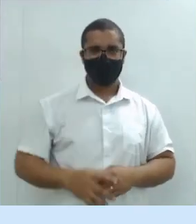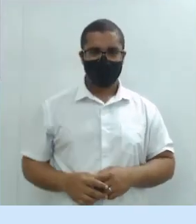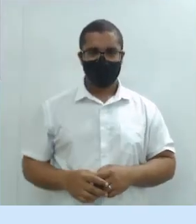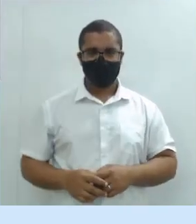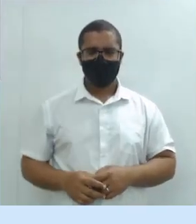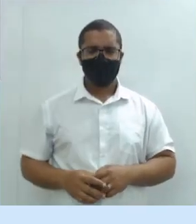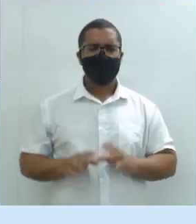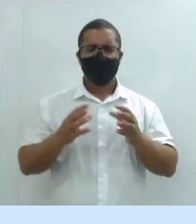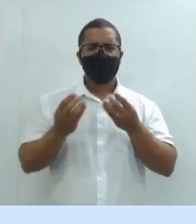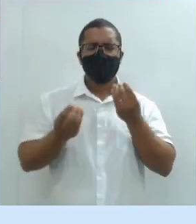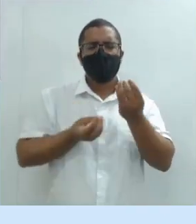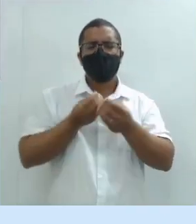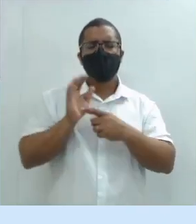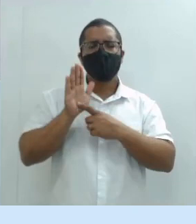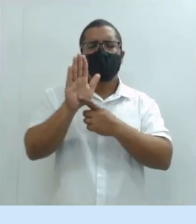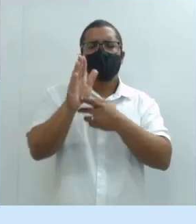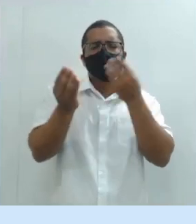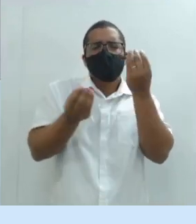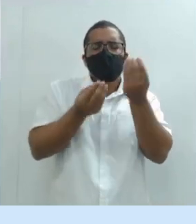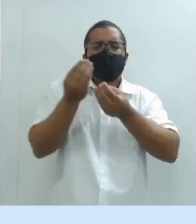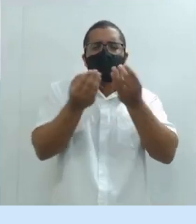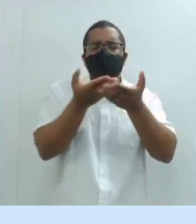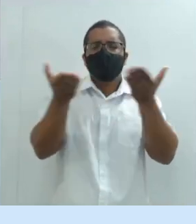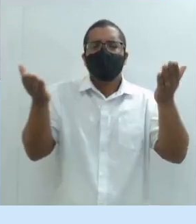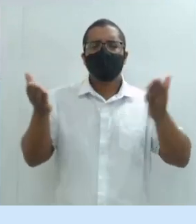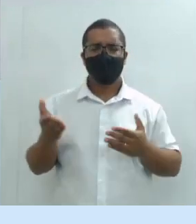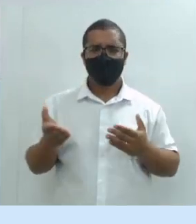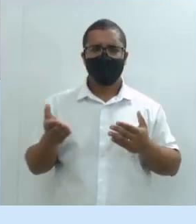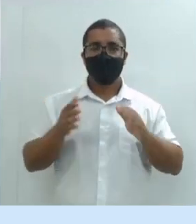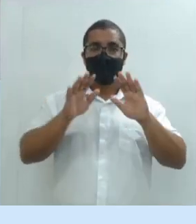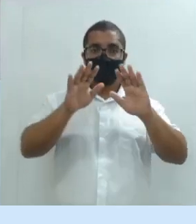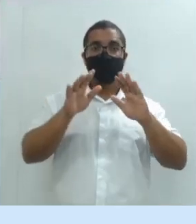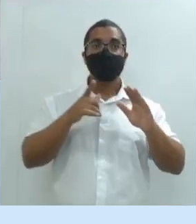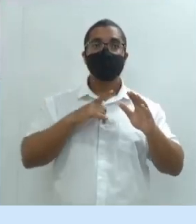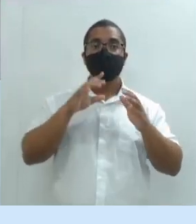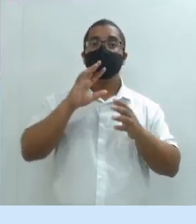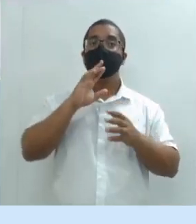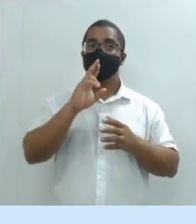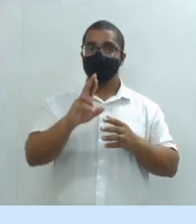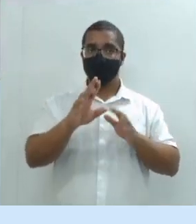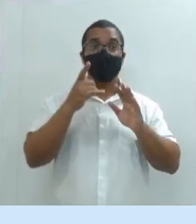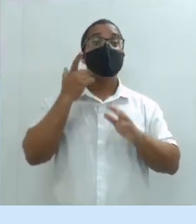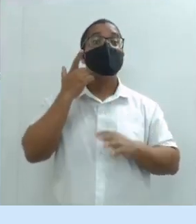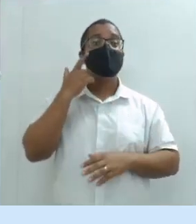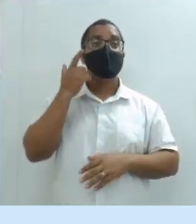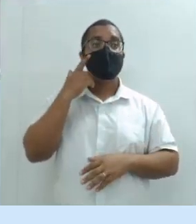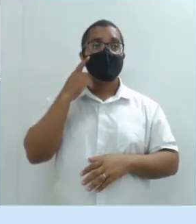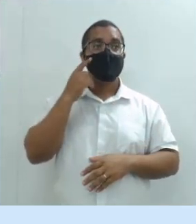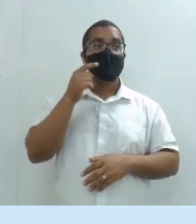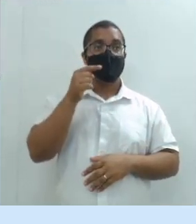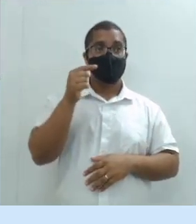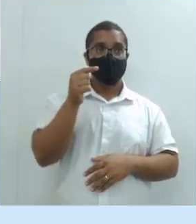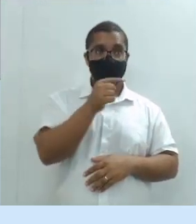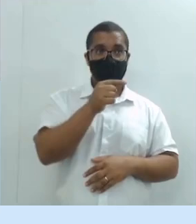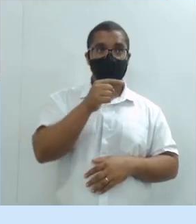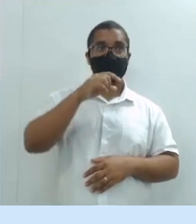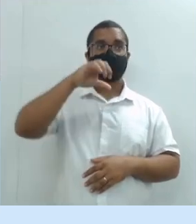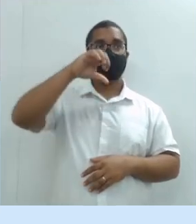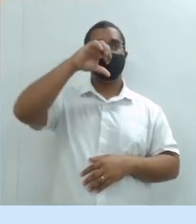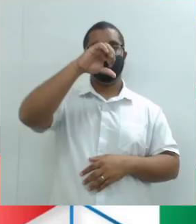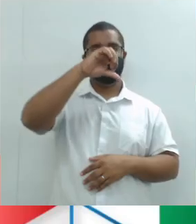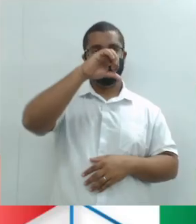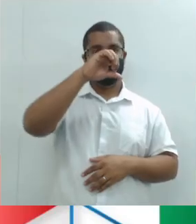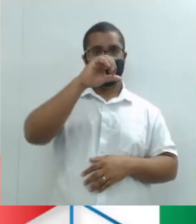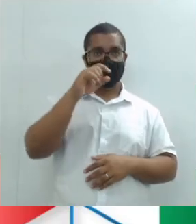eu vou explicar para vocês agora a resolução? Segue comigo. Menos 9 elevado a